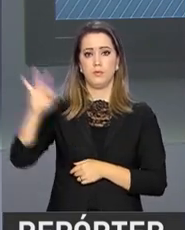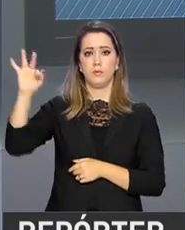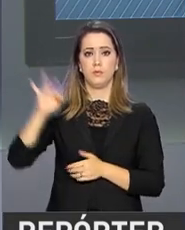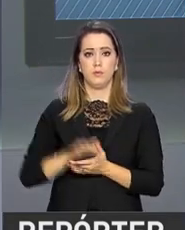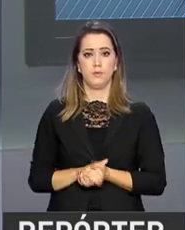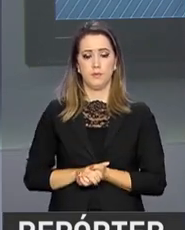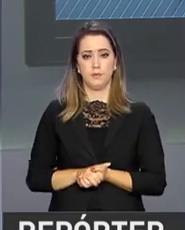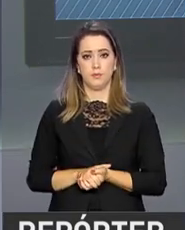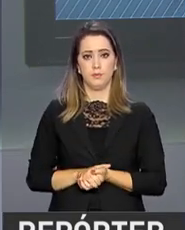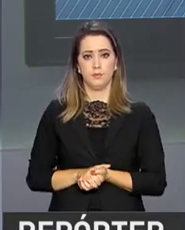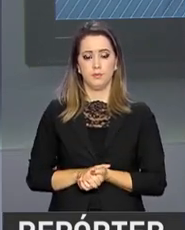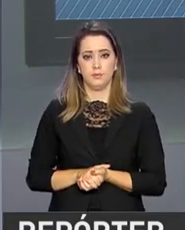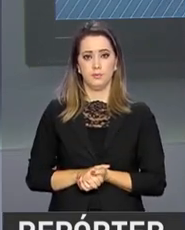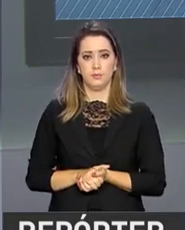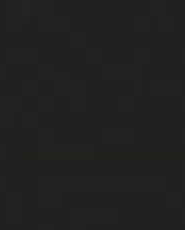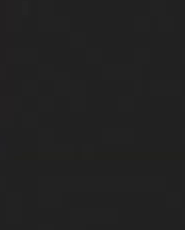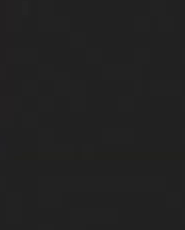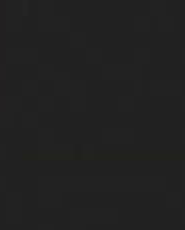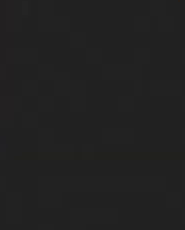do governo federal